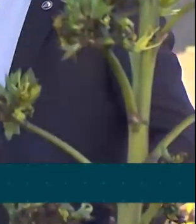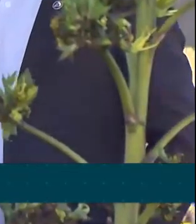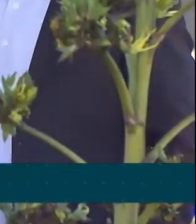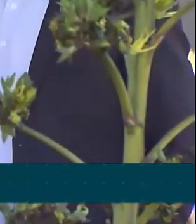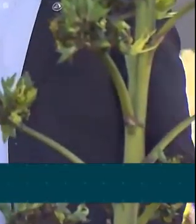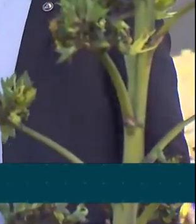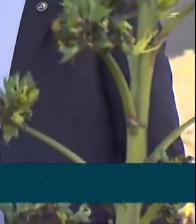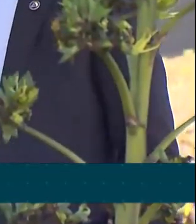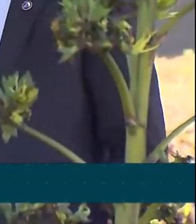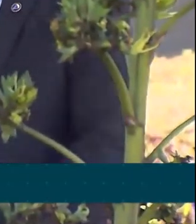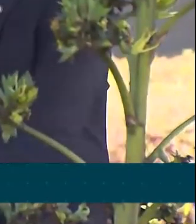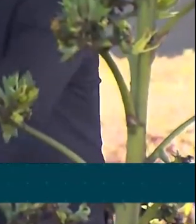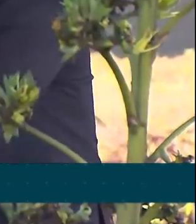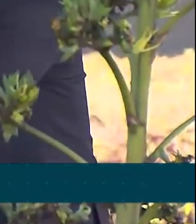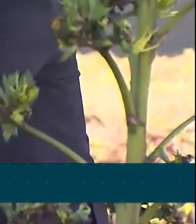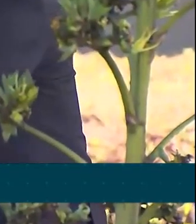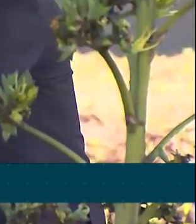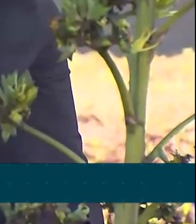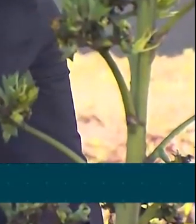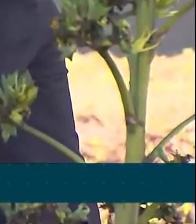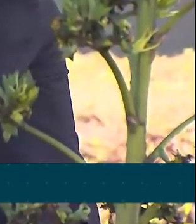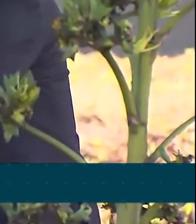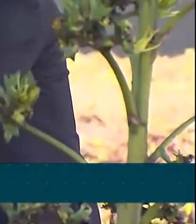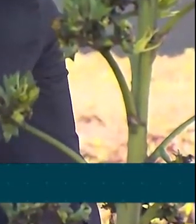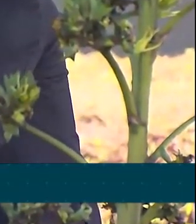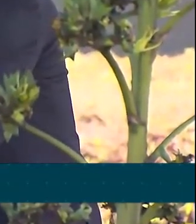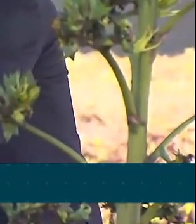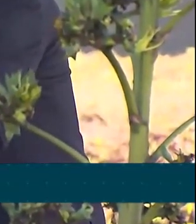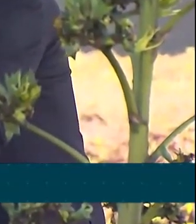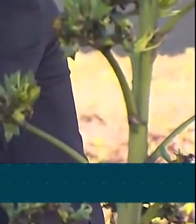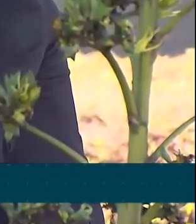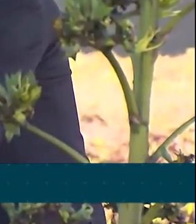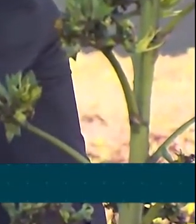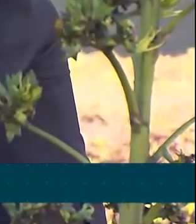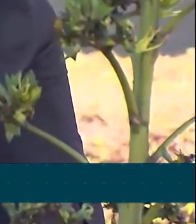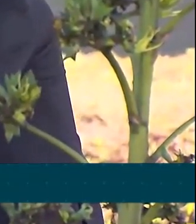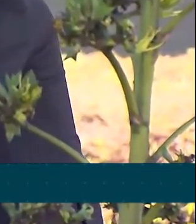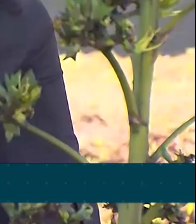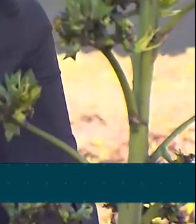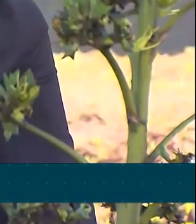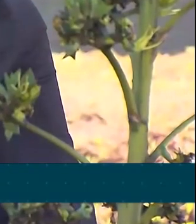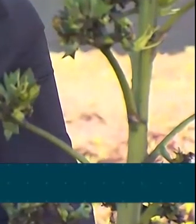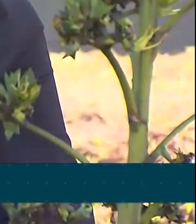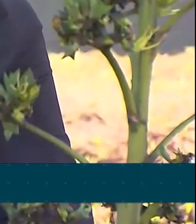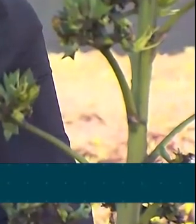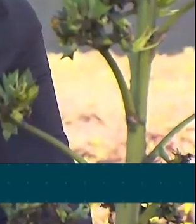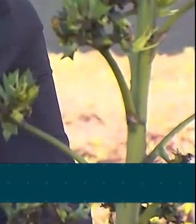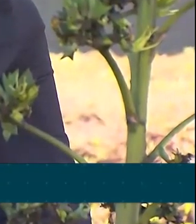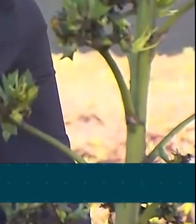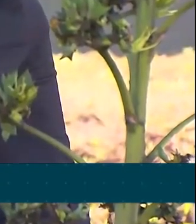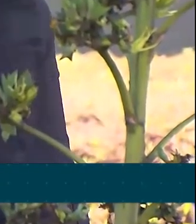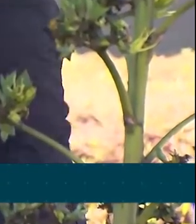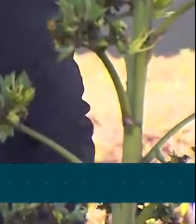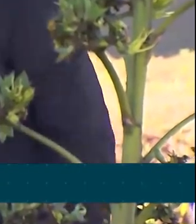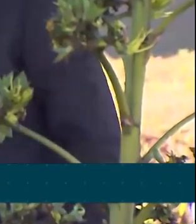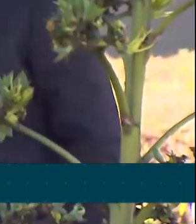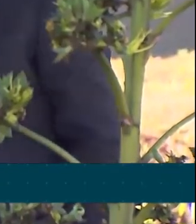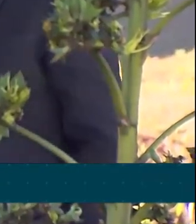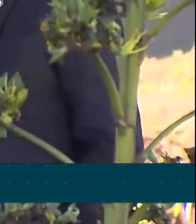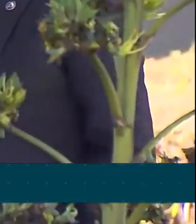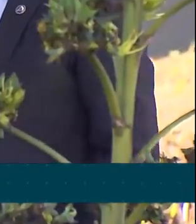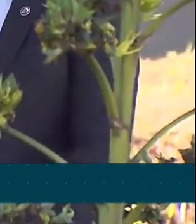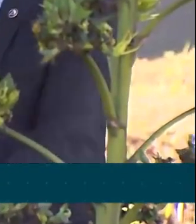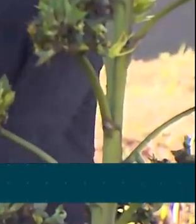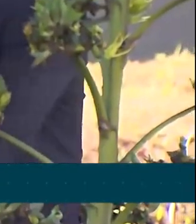Encerrando a presente formatura, a tropa desfilará em continência ao senhor presidente da República, ao som dos